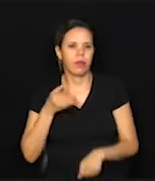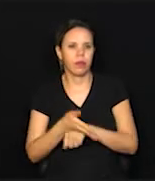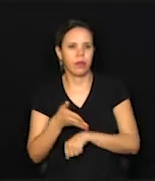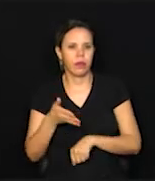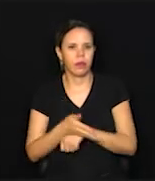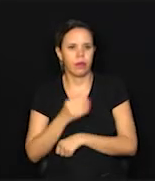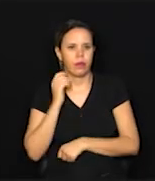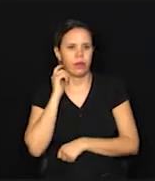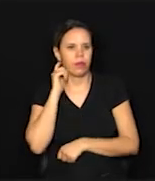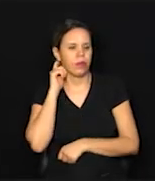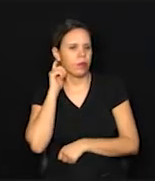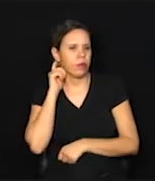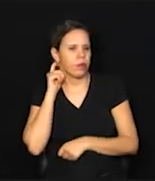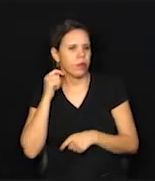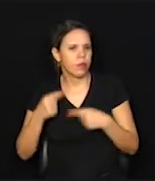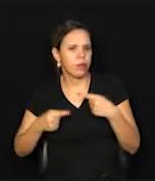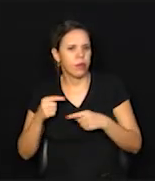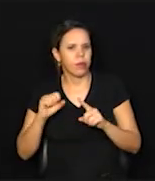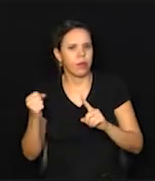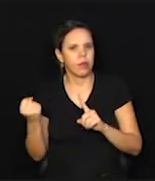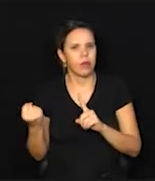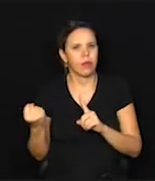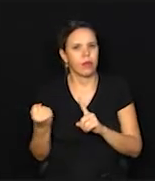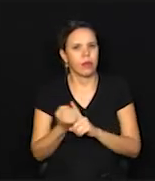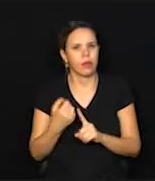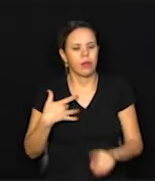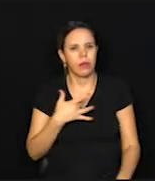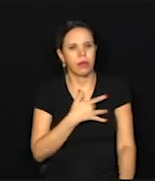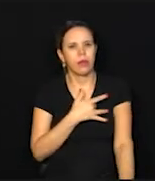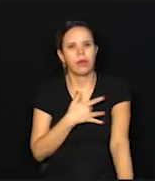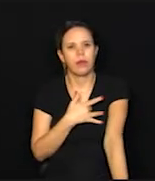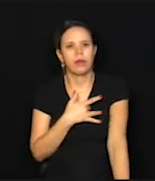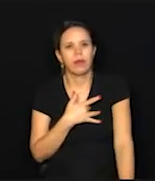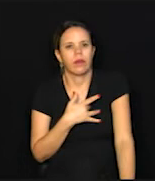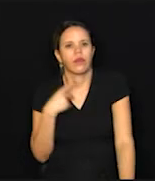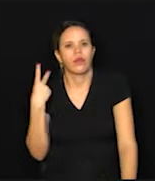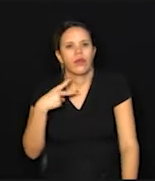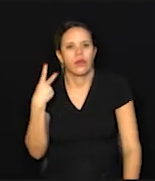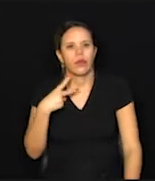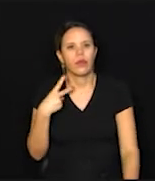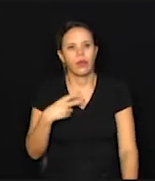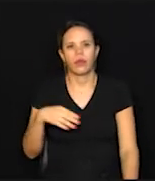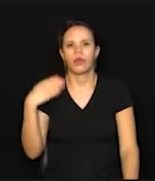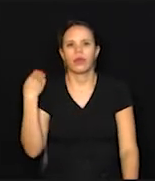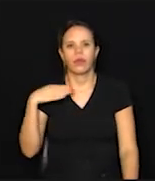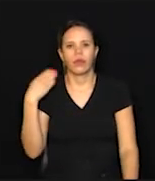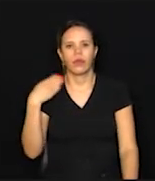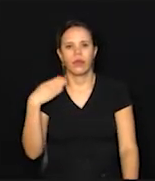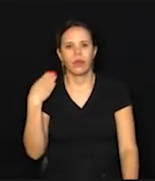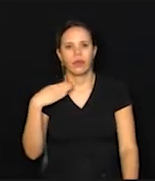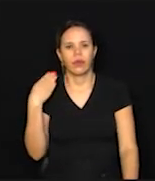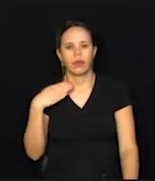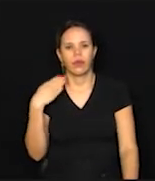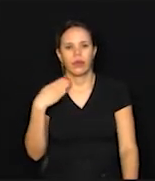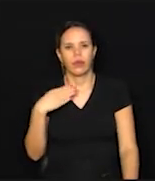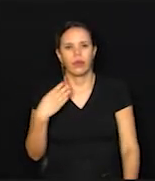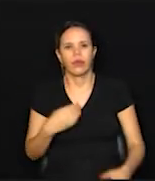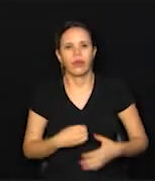dessa Comissão de Política Social e Saúde, e da vereadora Mariana Conte, né, nossa